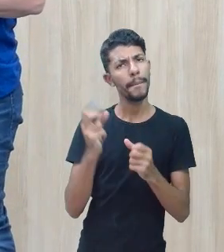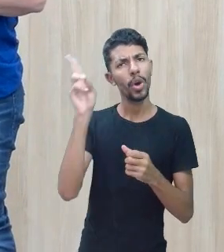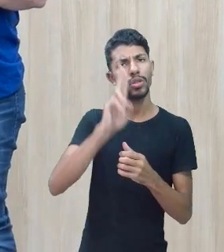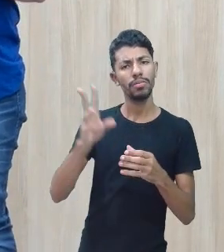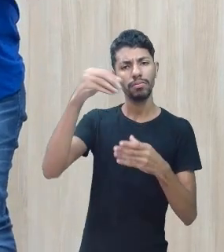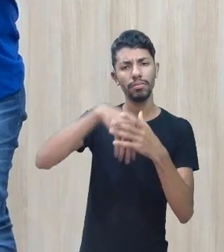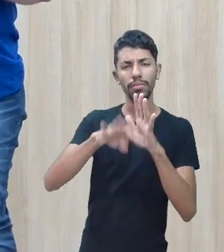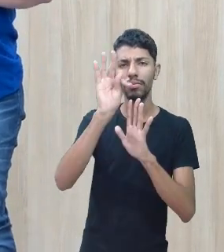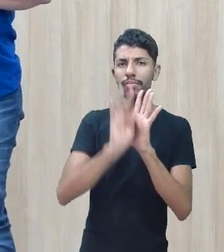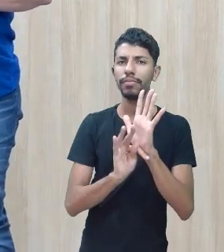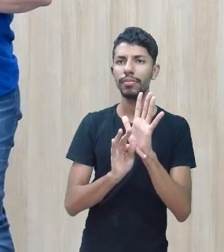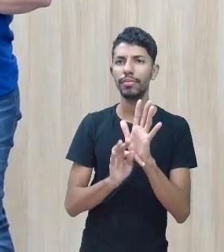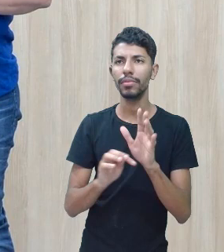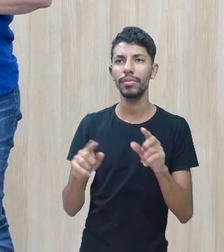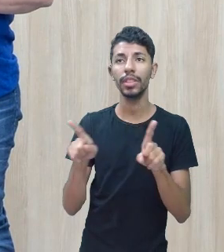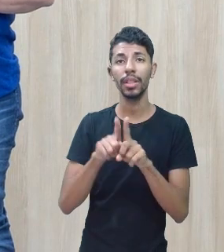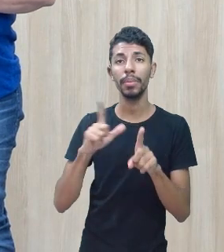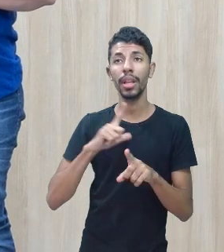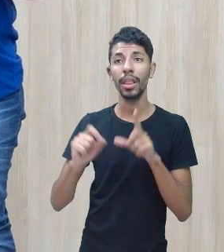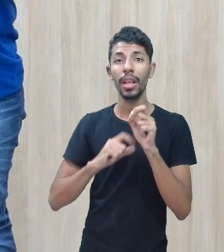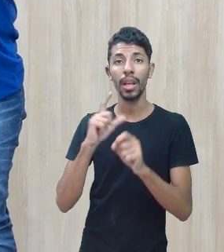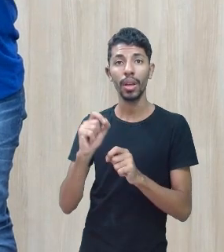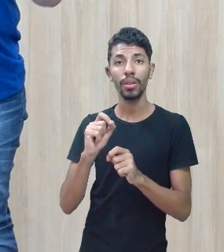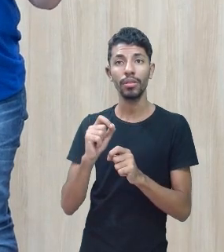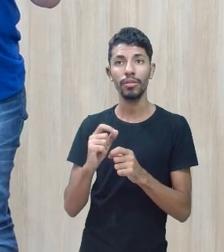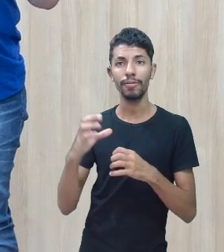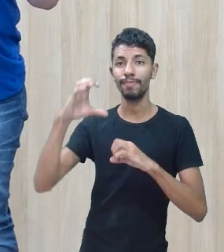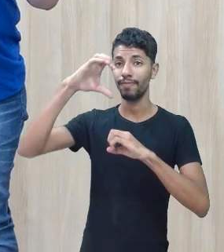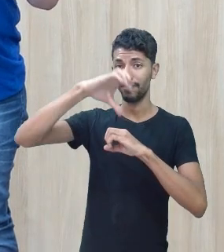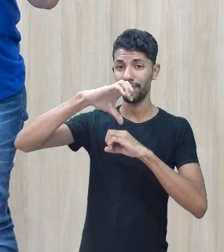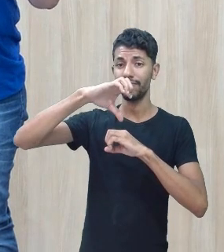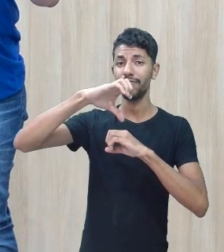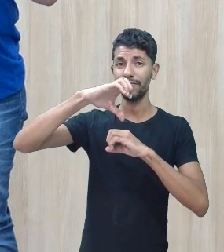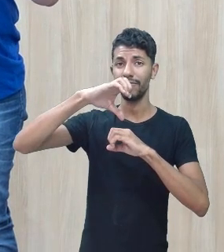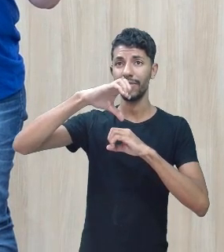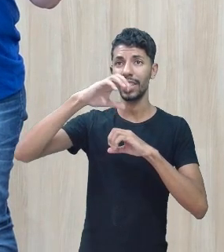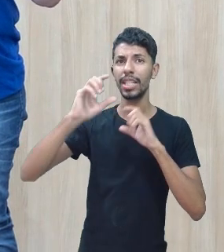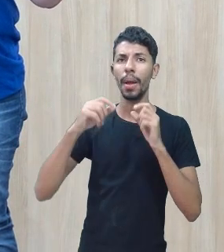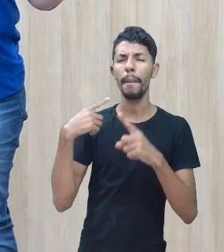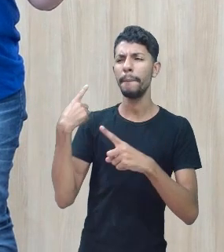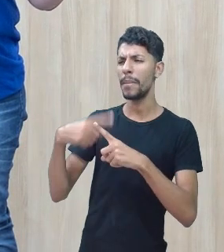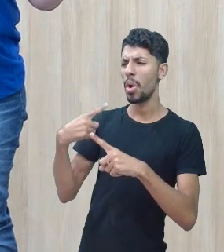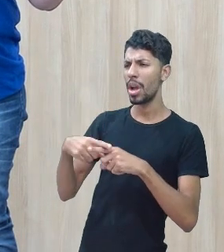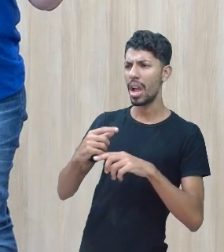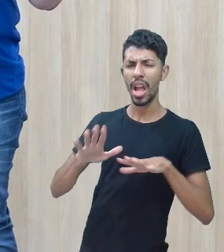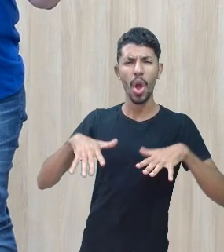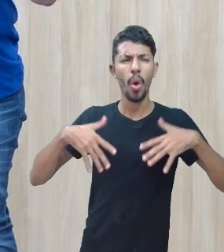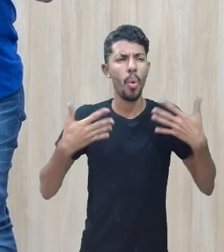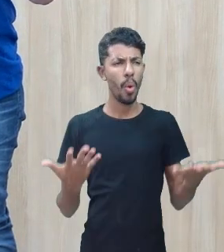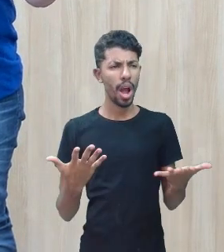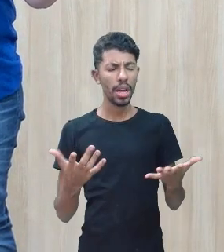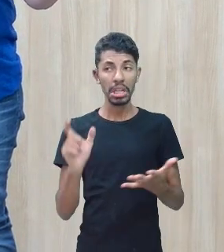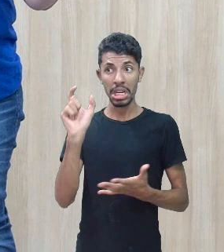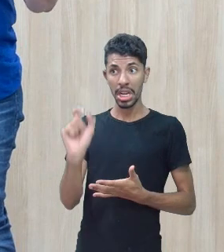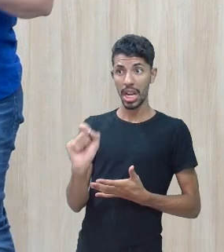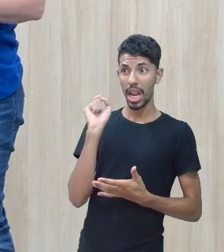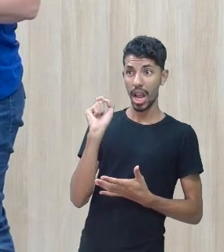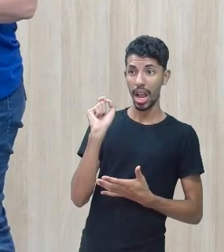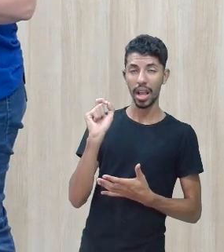texto. Tem aqueles que são interrogativos, porque, quando,